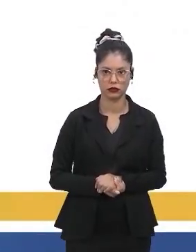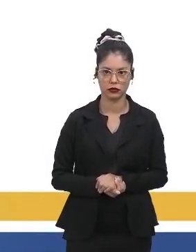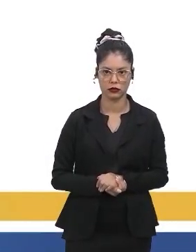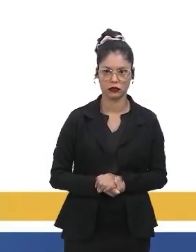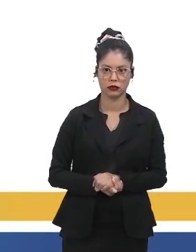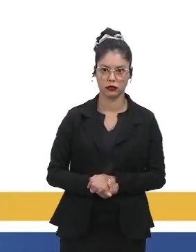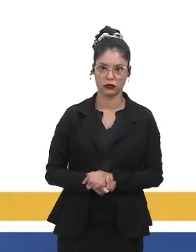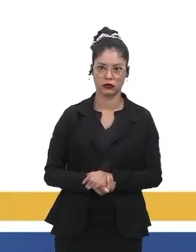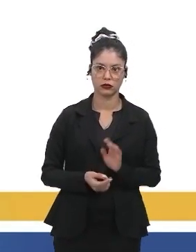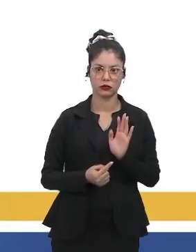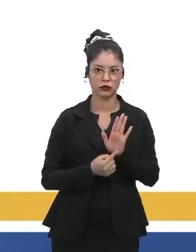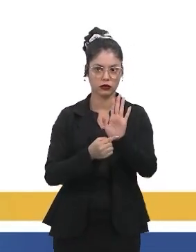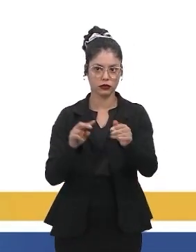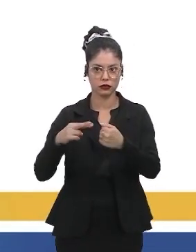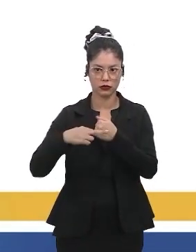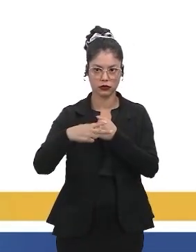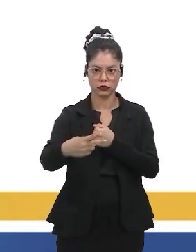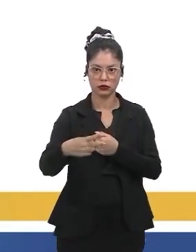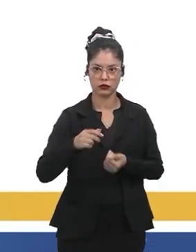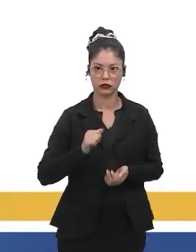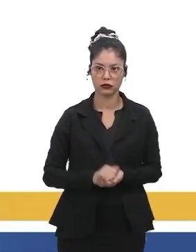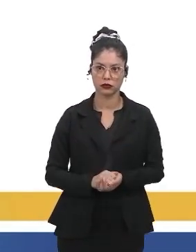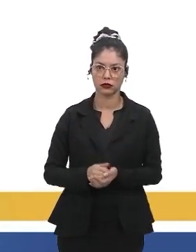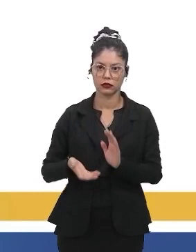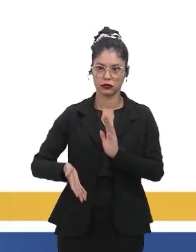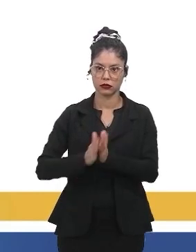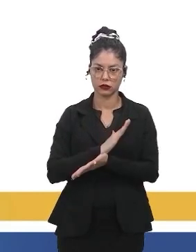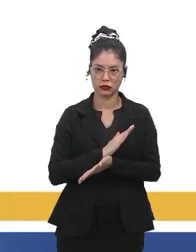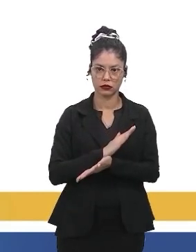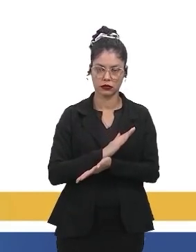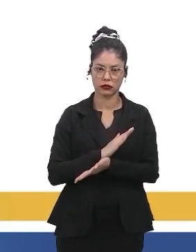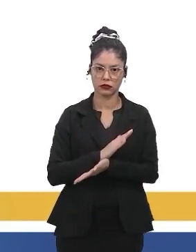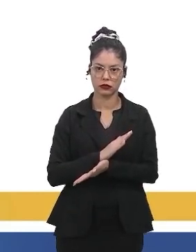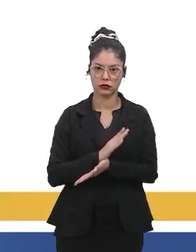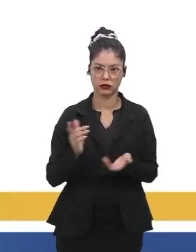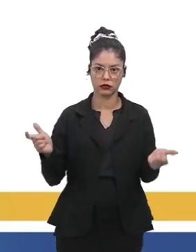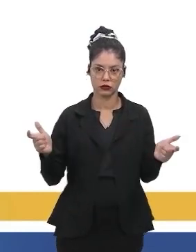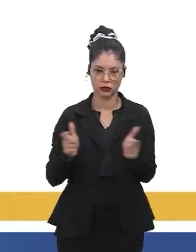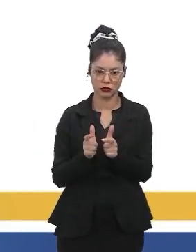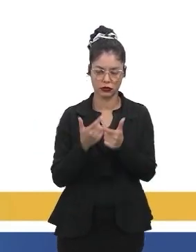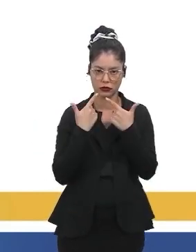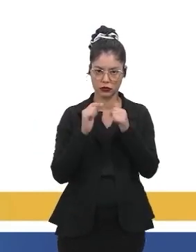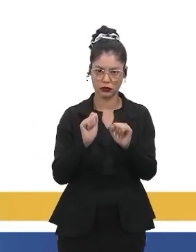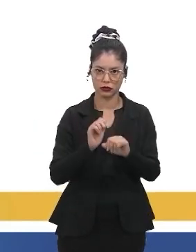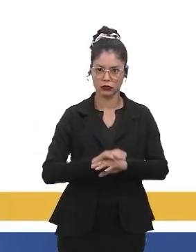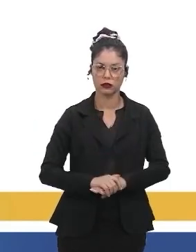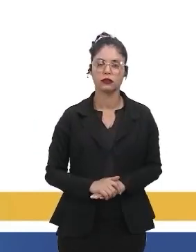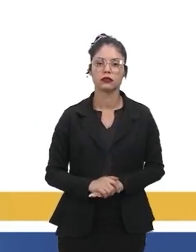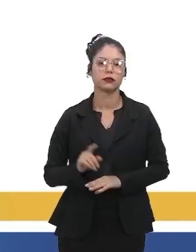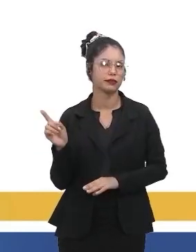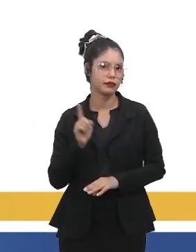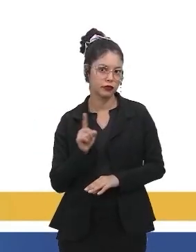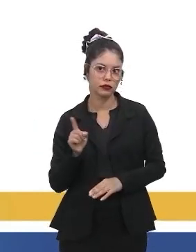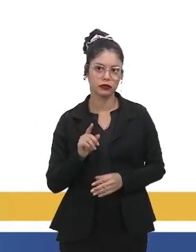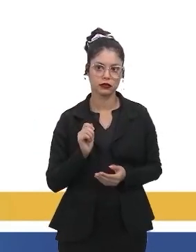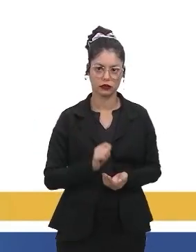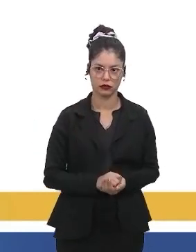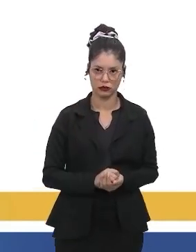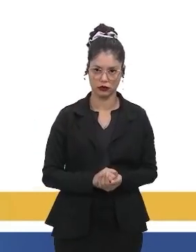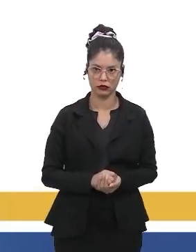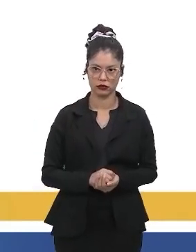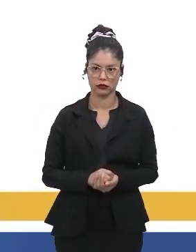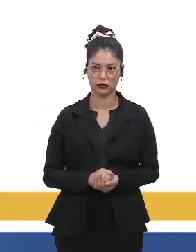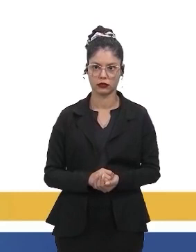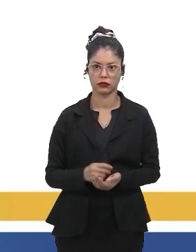Letra D. Apresentar as consequências do esfalecimento da linguagem. Não, né?